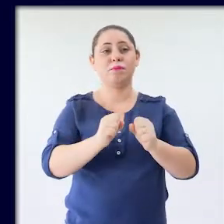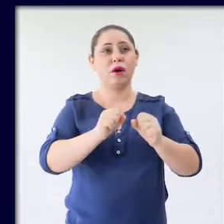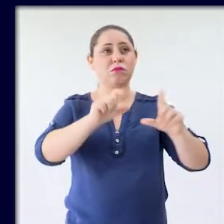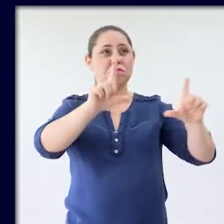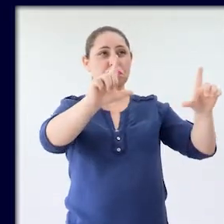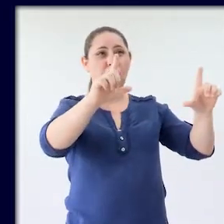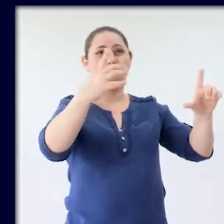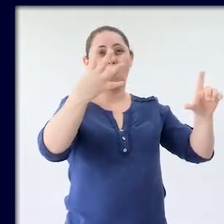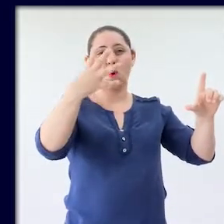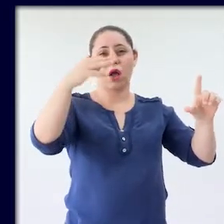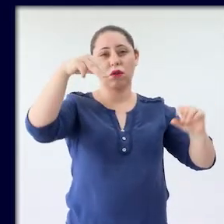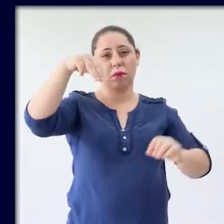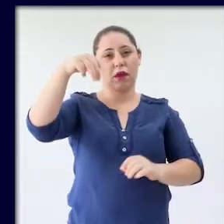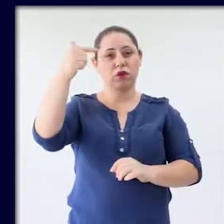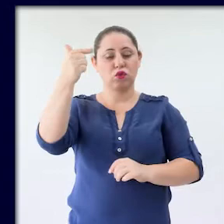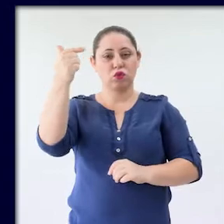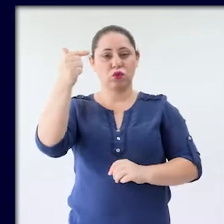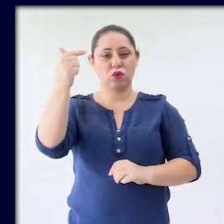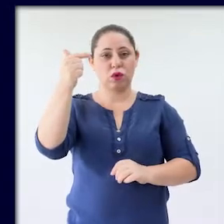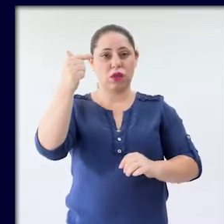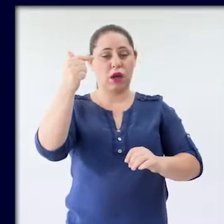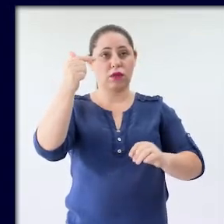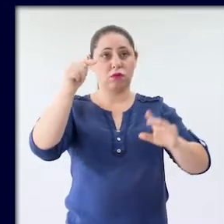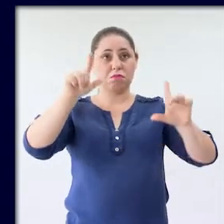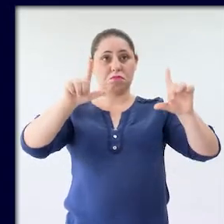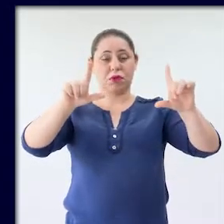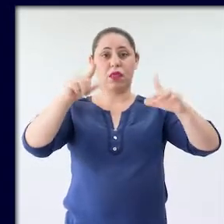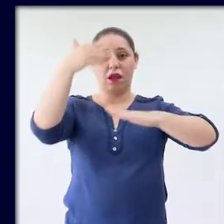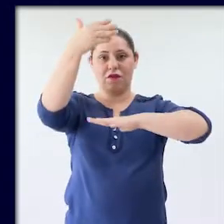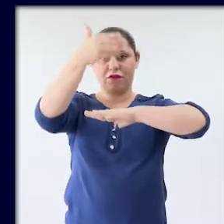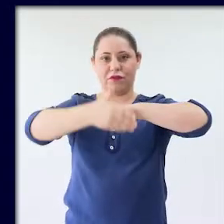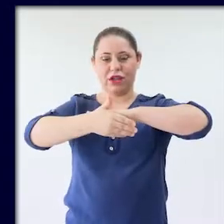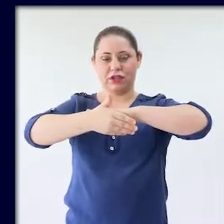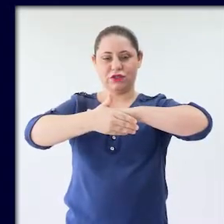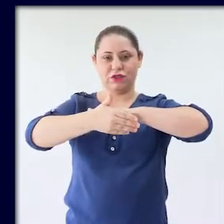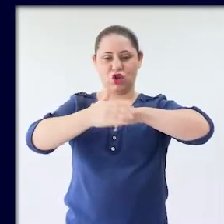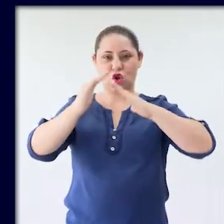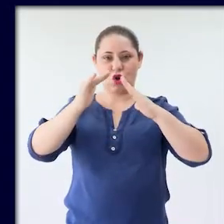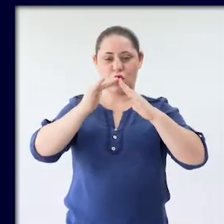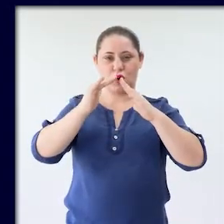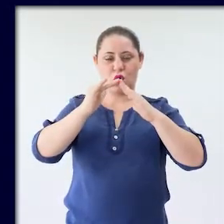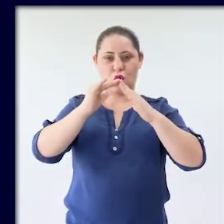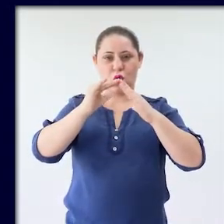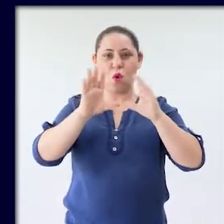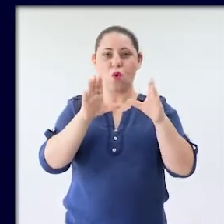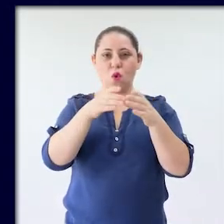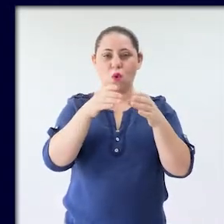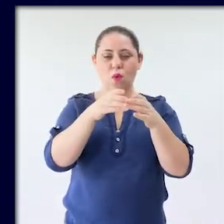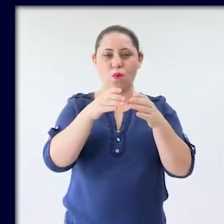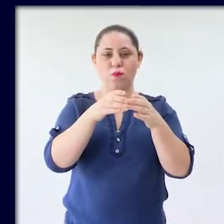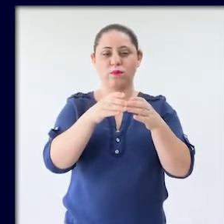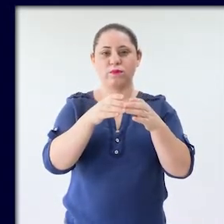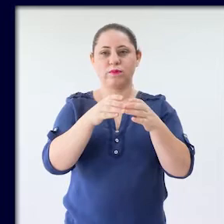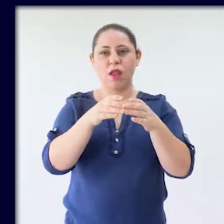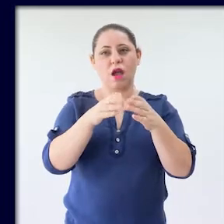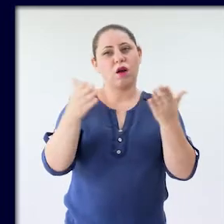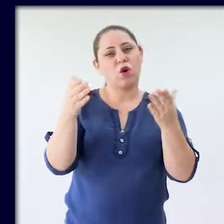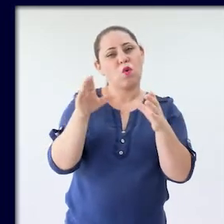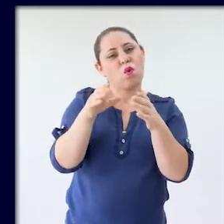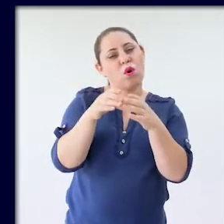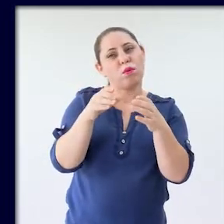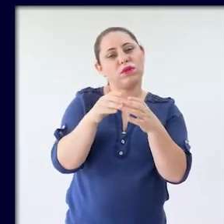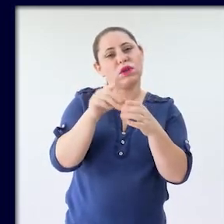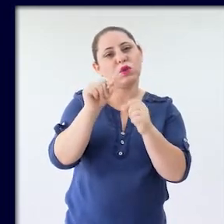uma propaganda de 4 metros quadrados em sua fachada. E os comitês, vamos dizer assim, que